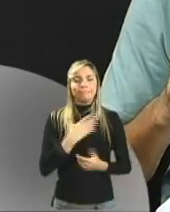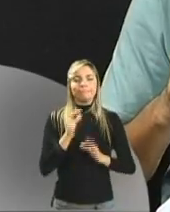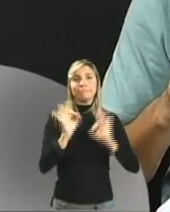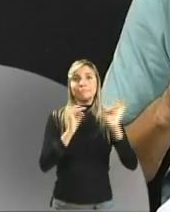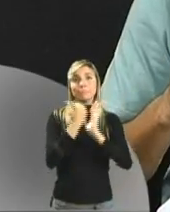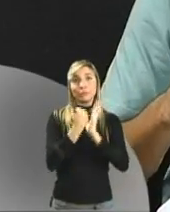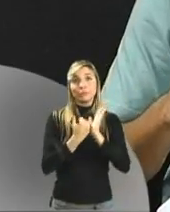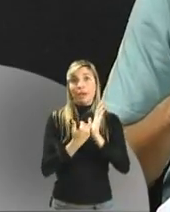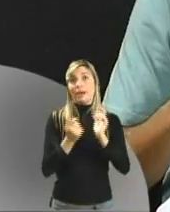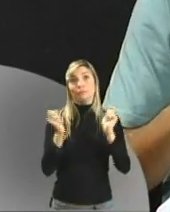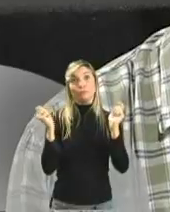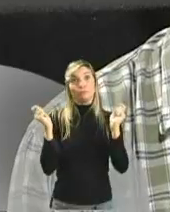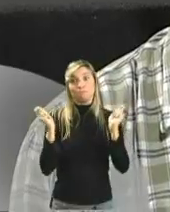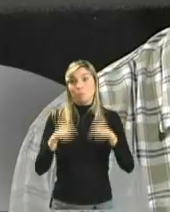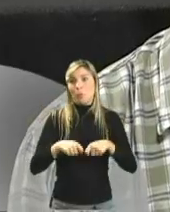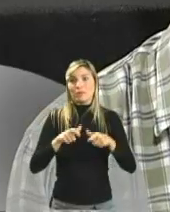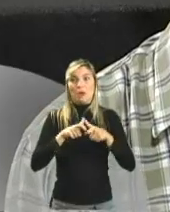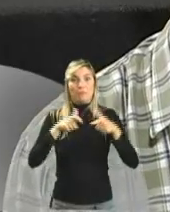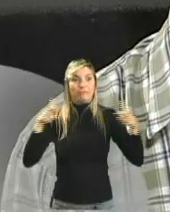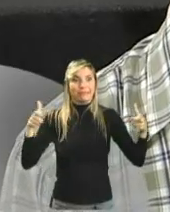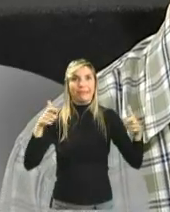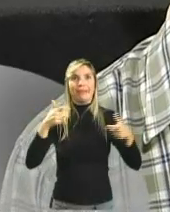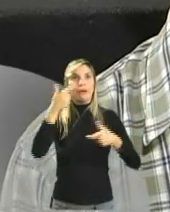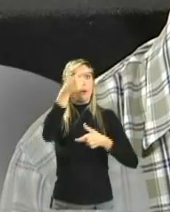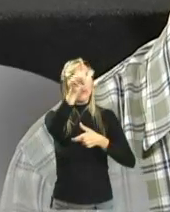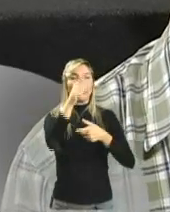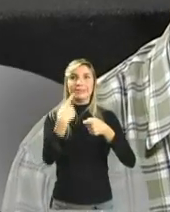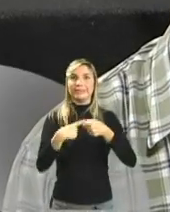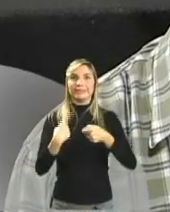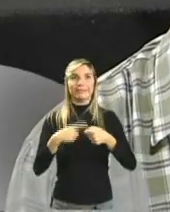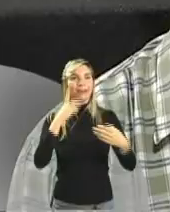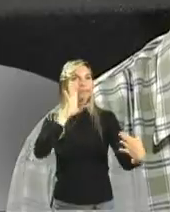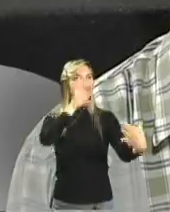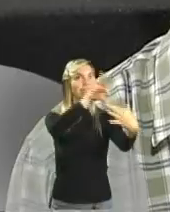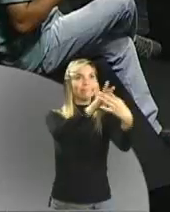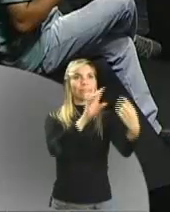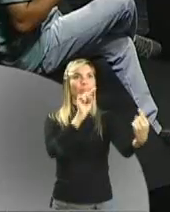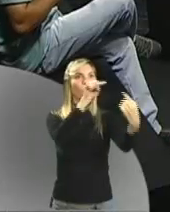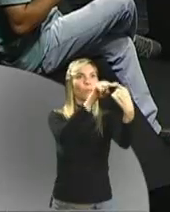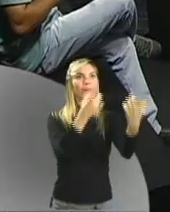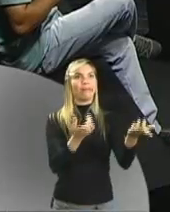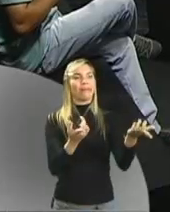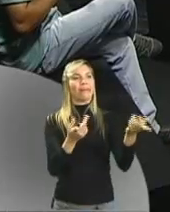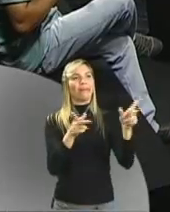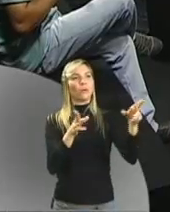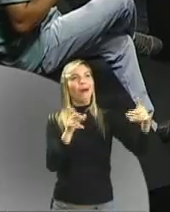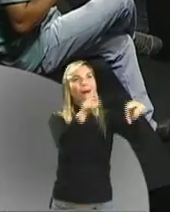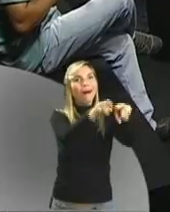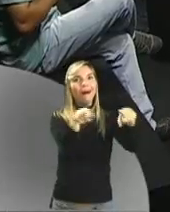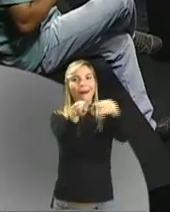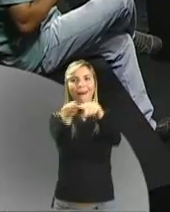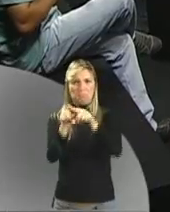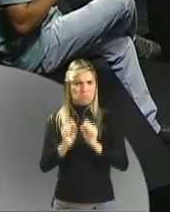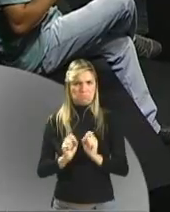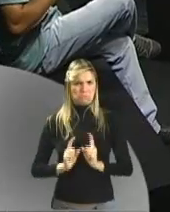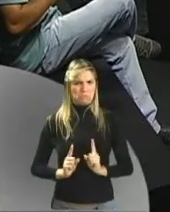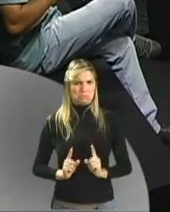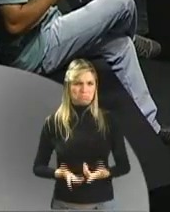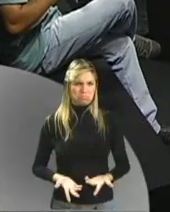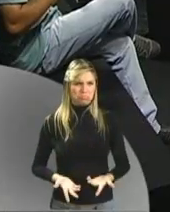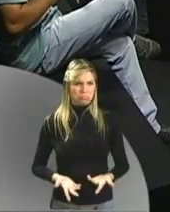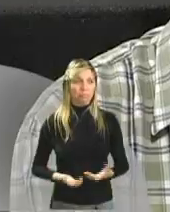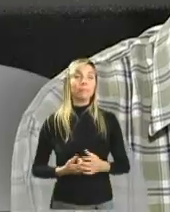de que esse projeto seja estendido para alguma cidade? Há um diálogo com outros municípios que têm alguma coisa